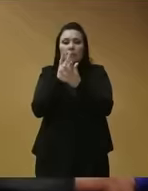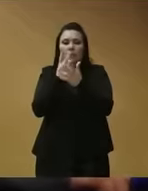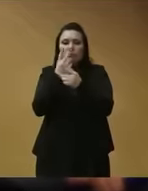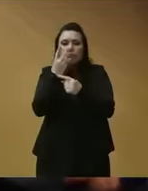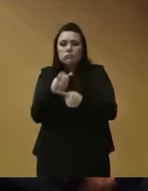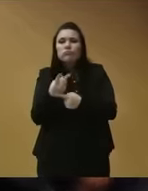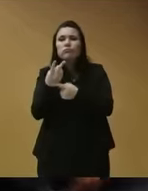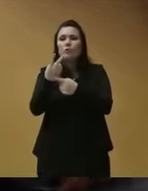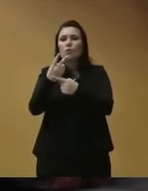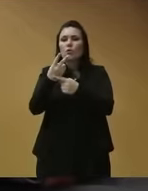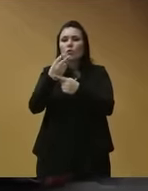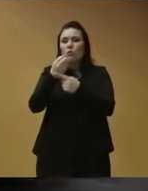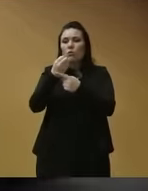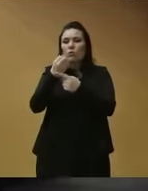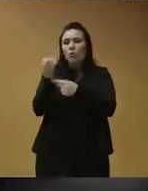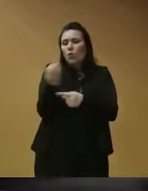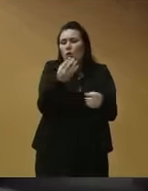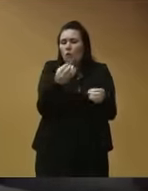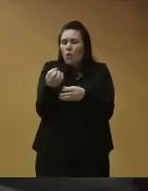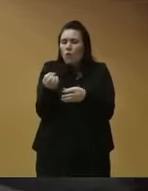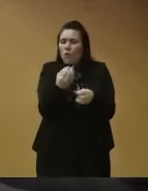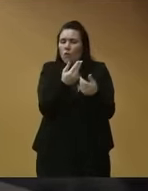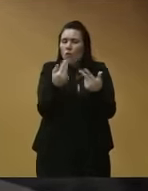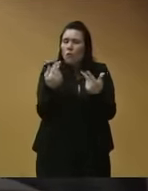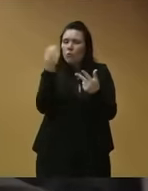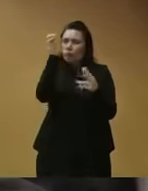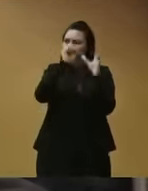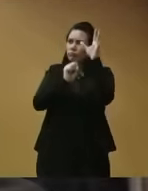trabalho. Isso não vale apenas para a computação.